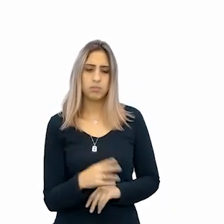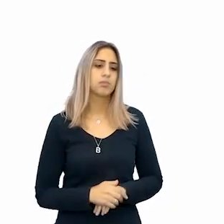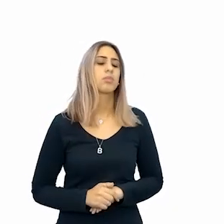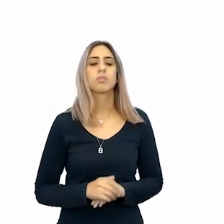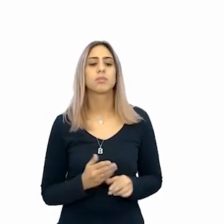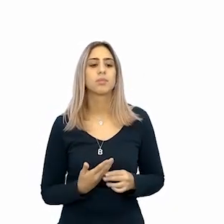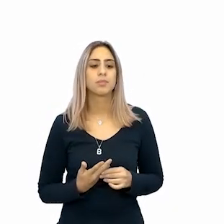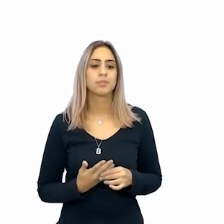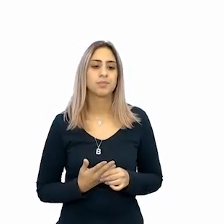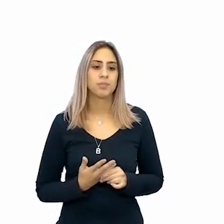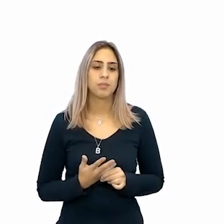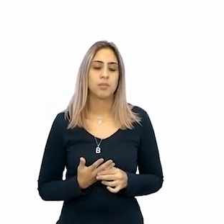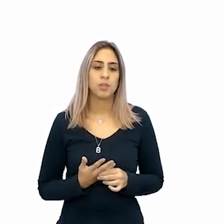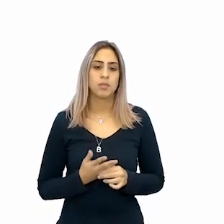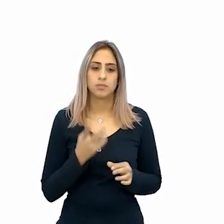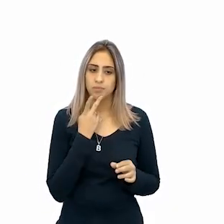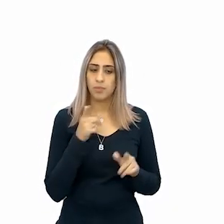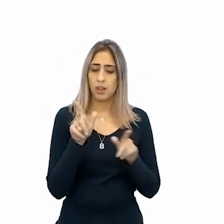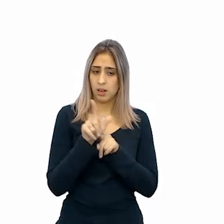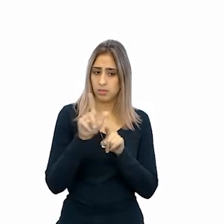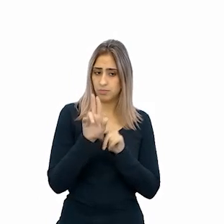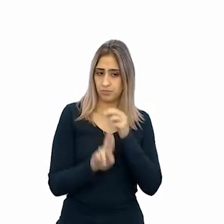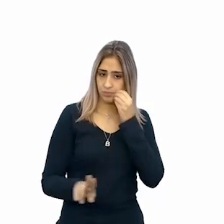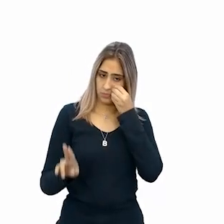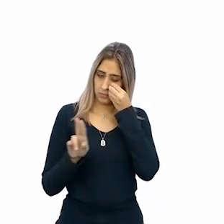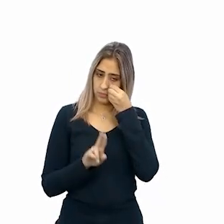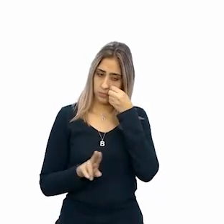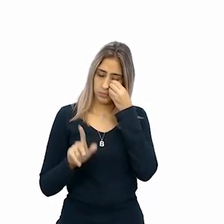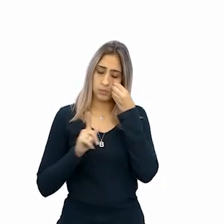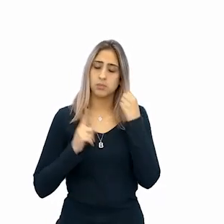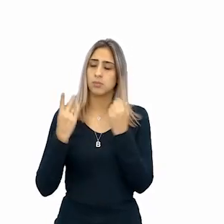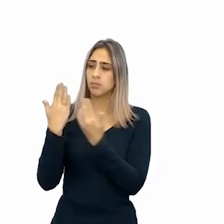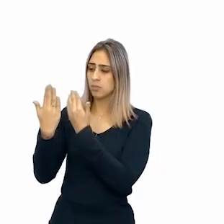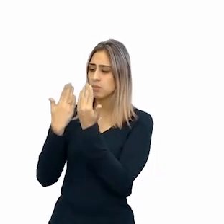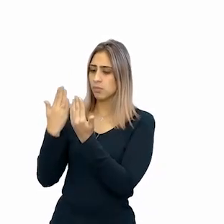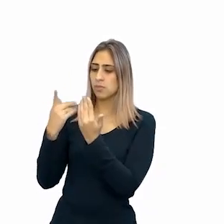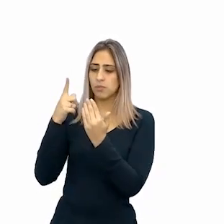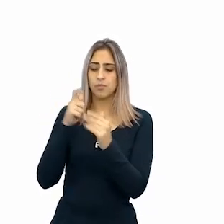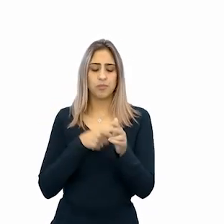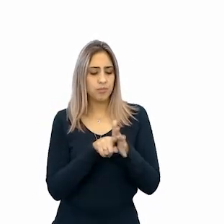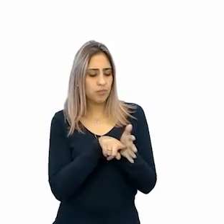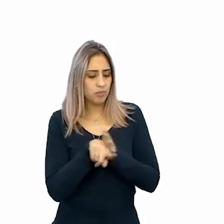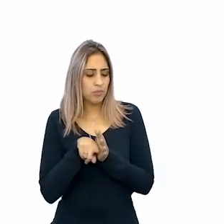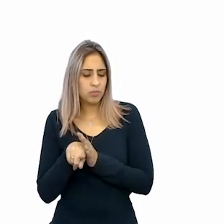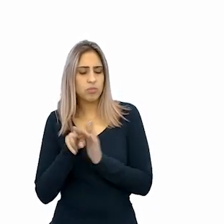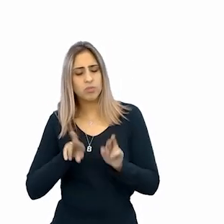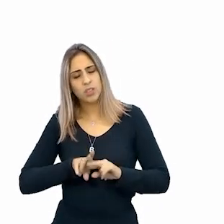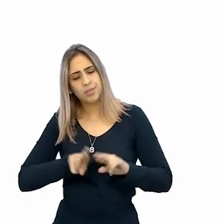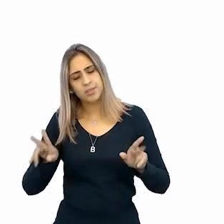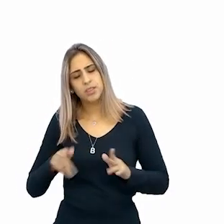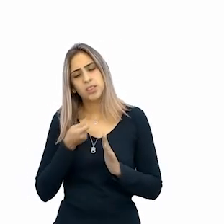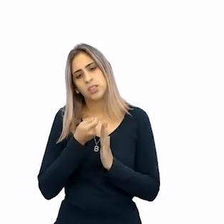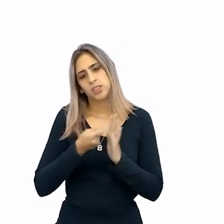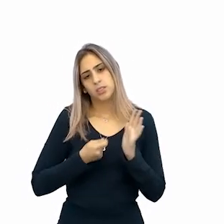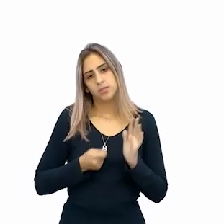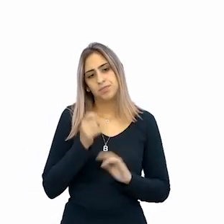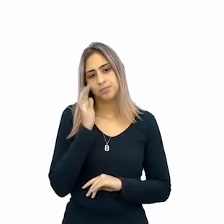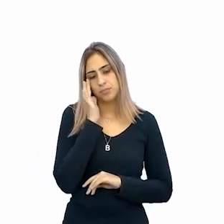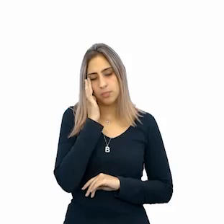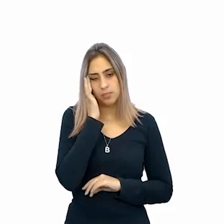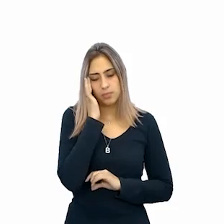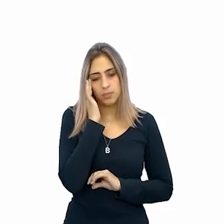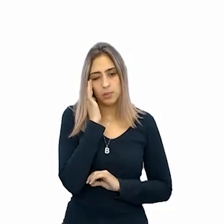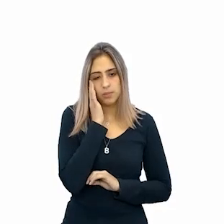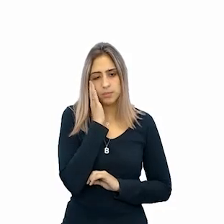dite as letras que usaram e se proceda a uma comparação e uma análise das diferentes escritas.